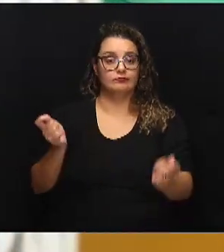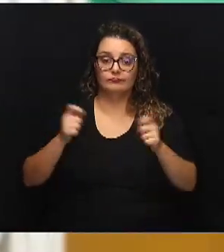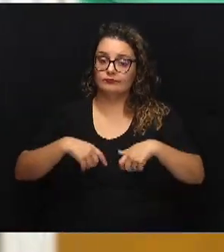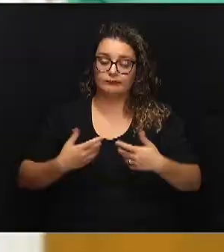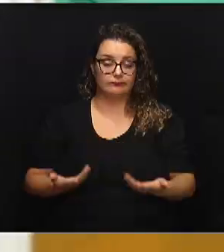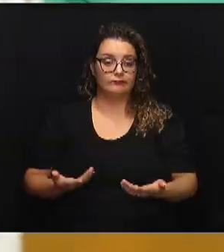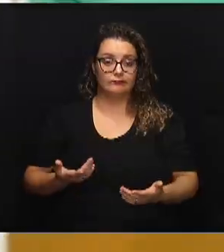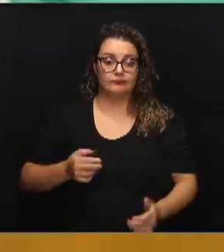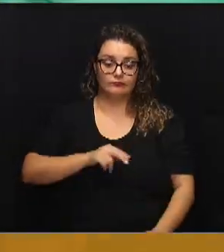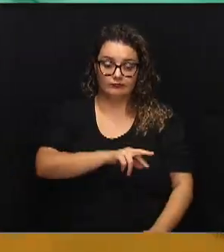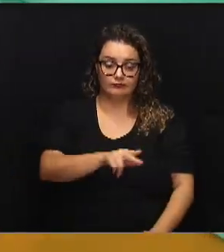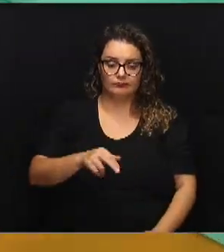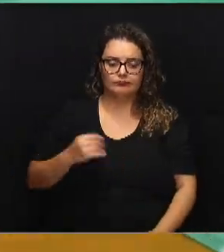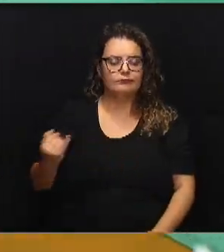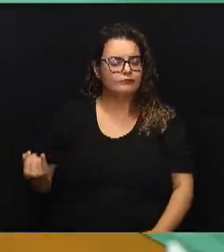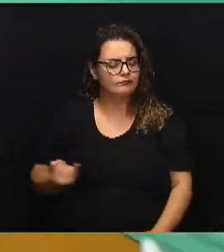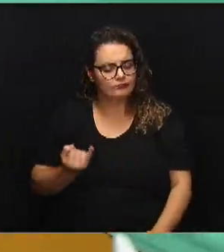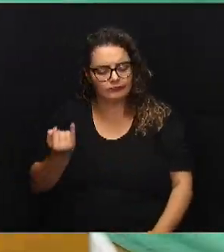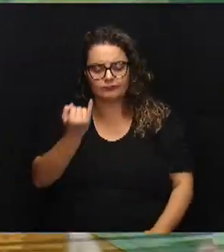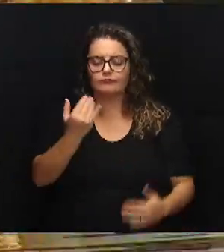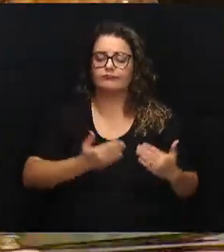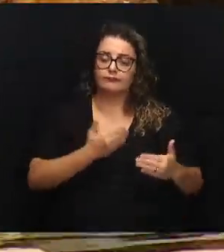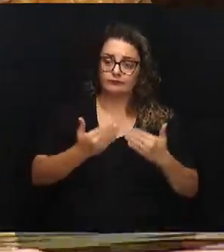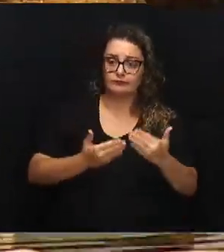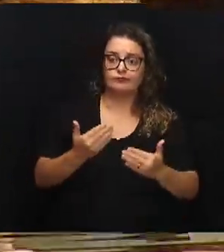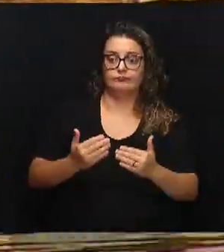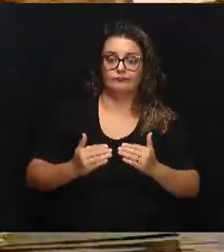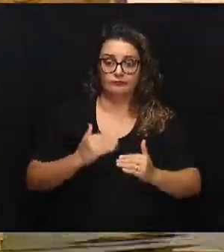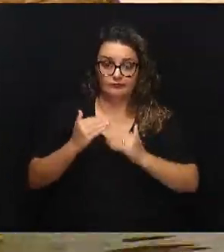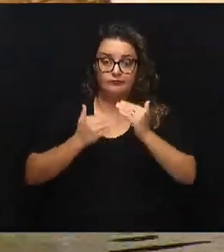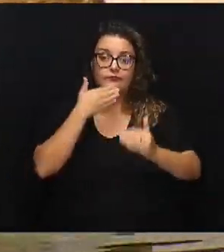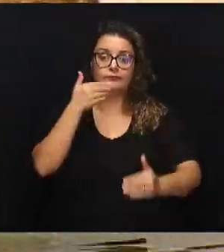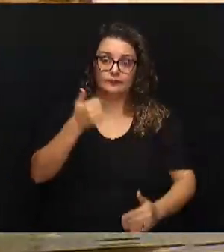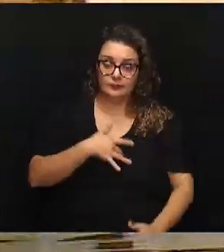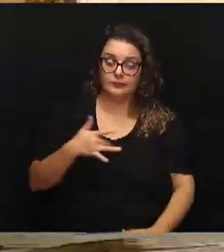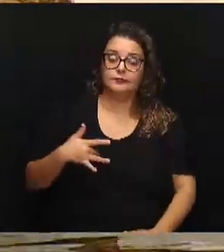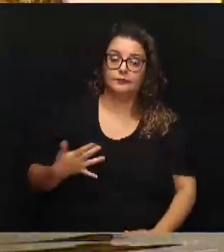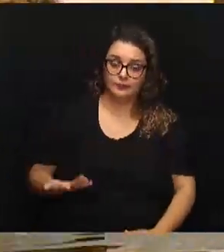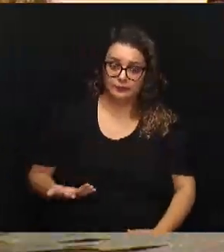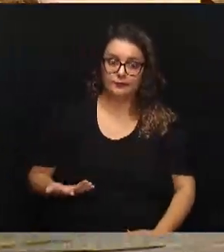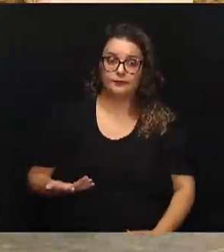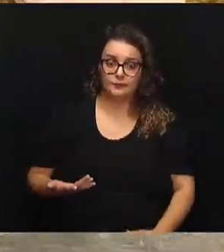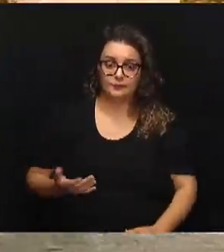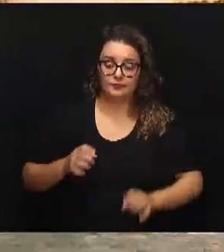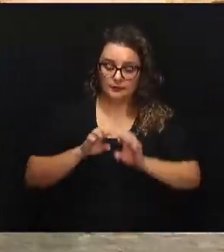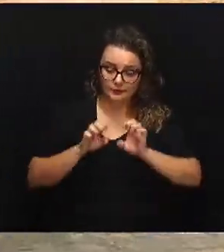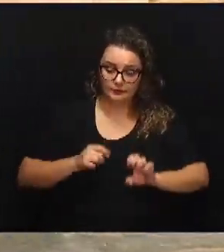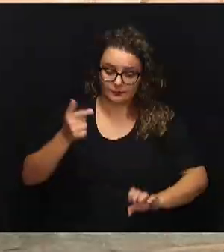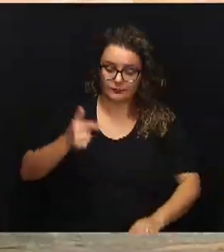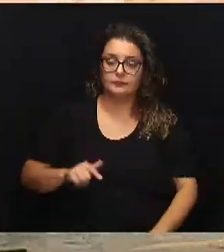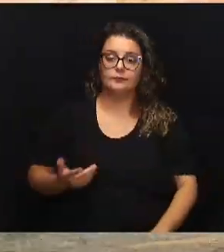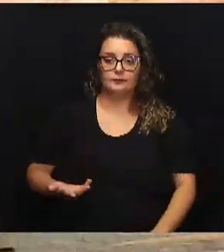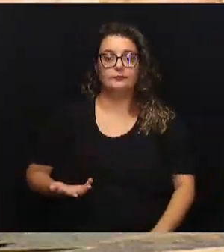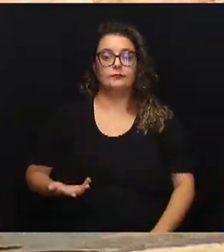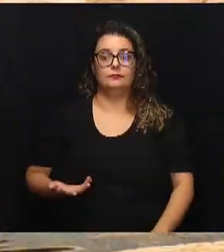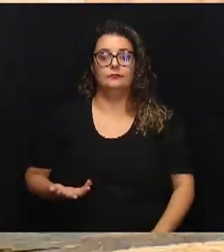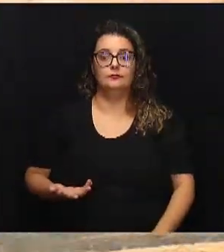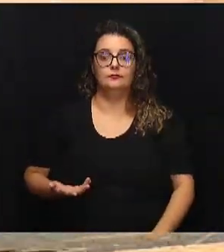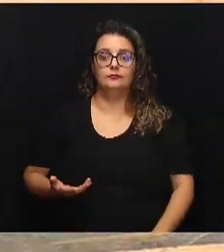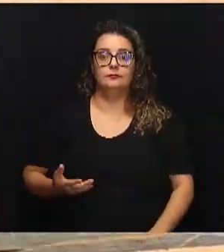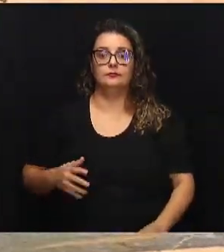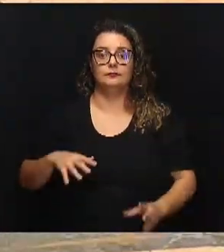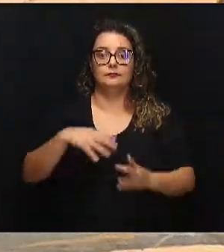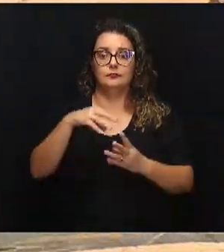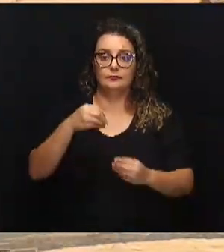Os irmãos são peça fundamental nesse processo de recuperação e de reestruturação, né,